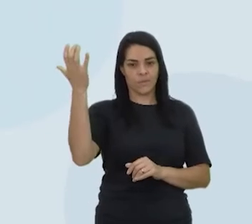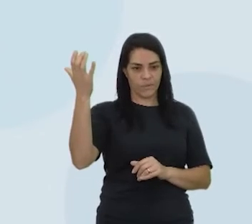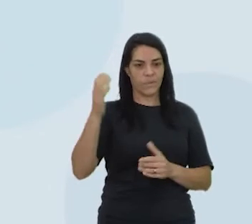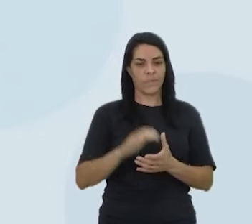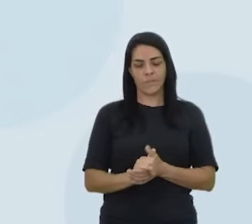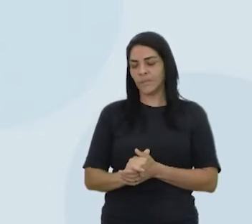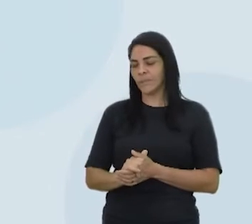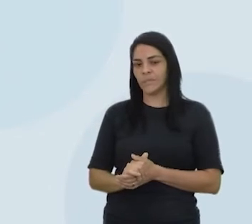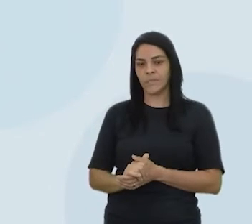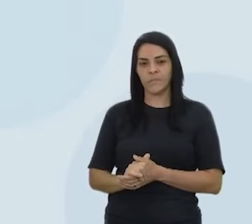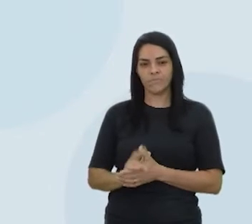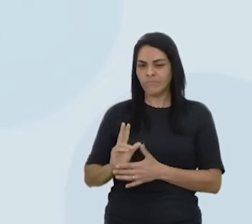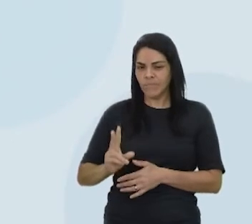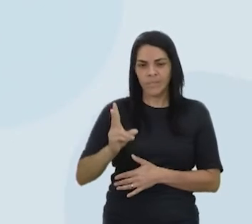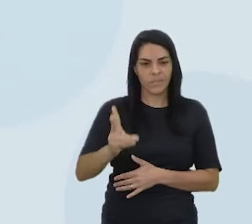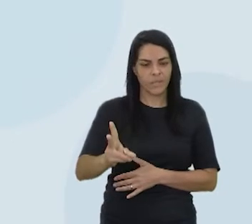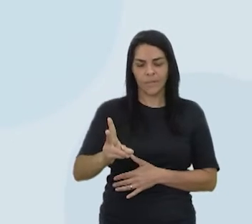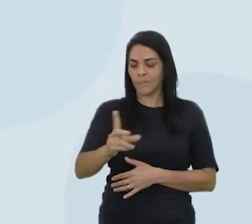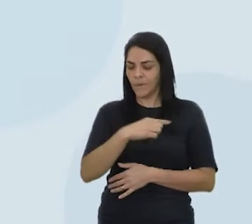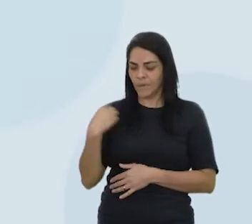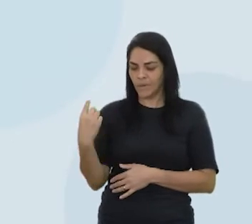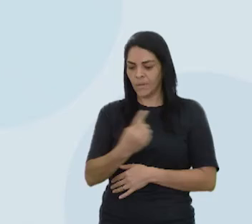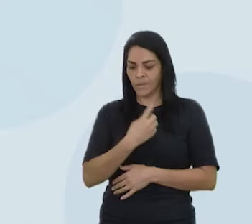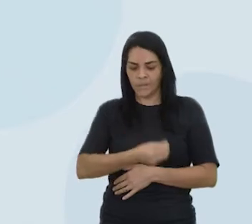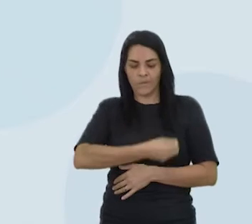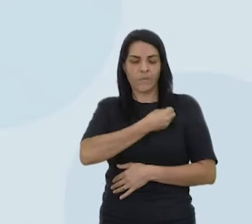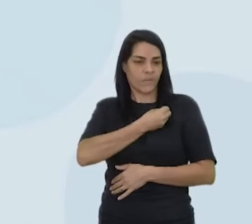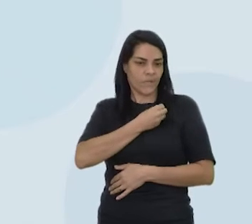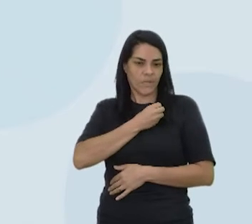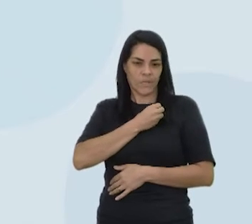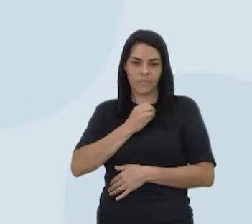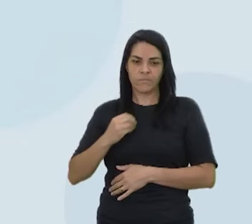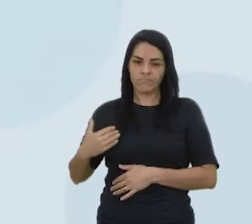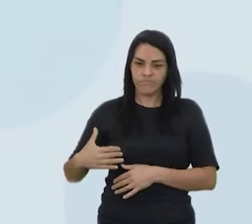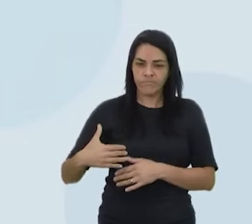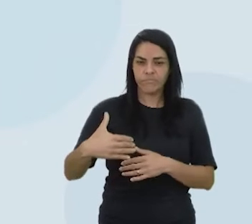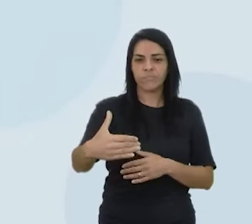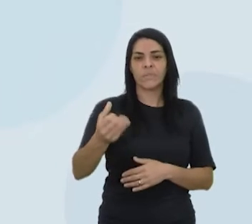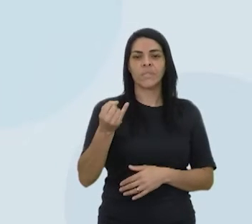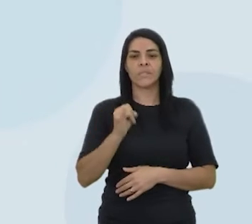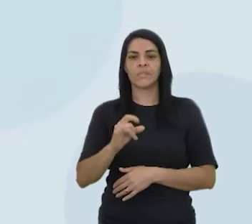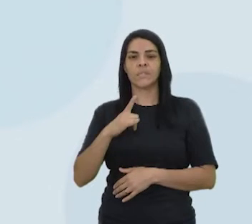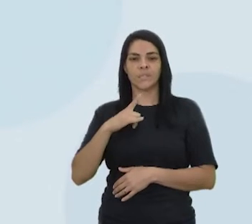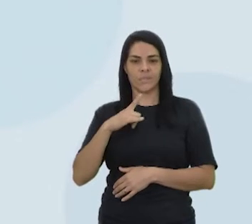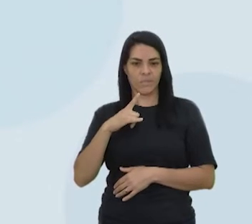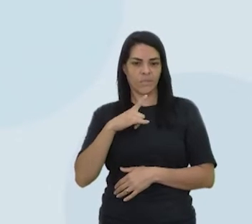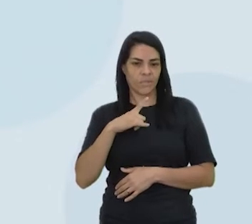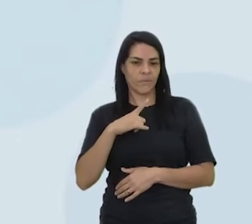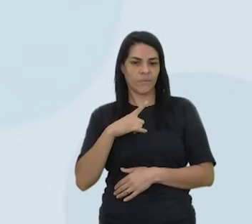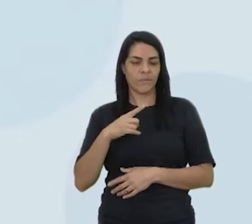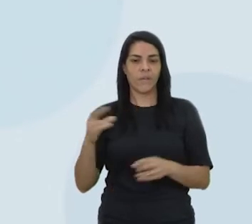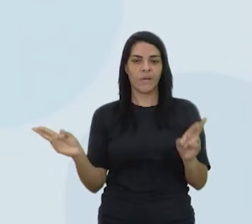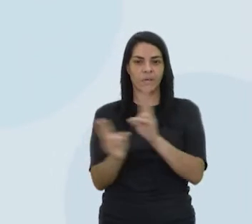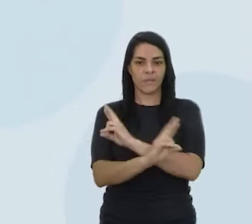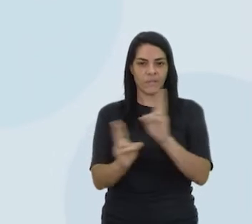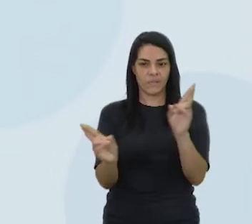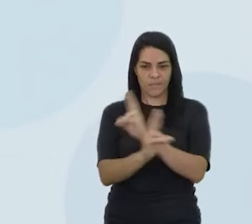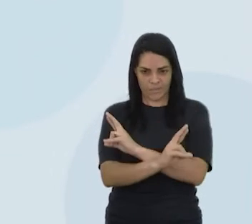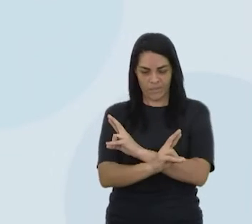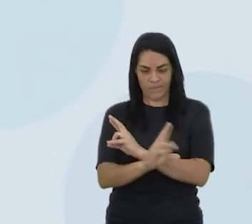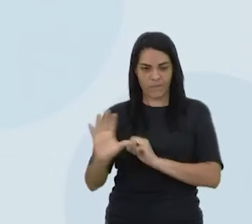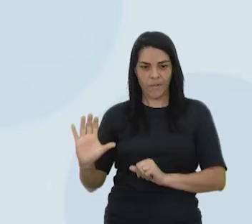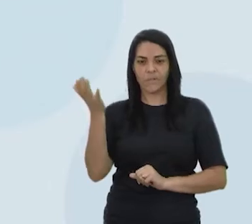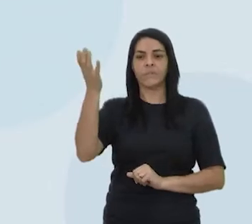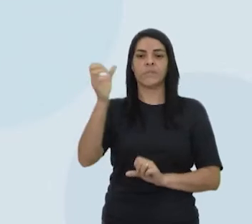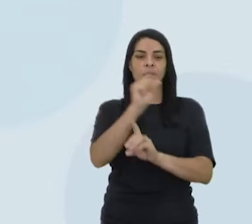vai continuar passando toda nossa vida né se houver a interação com outra pessoa vai existir socialização E